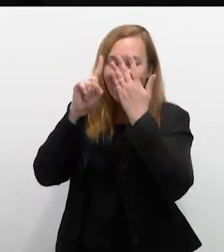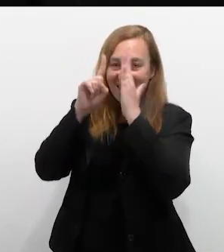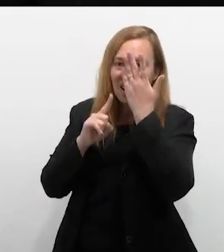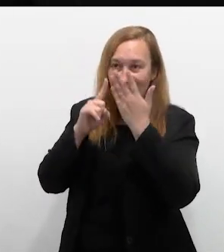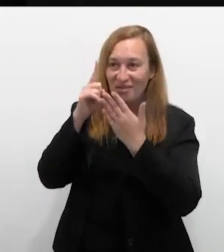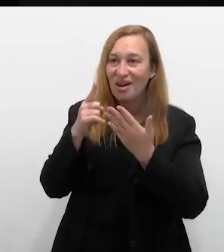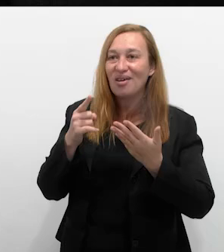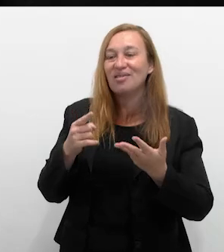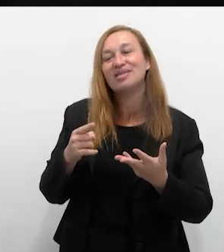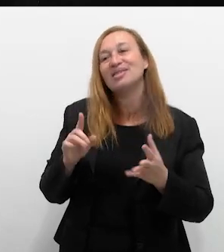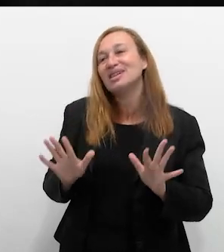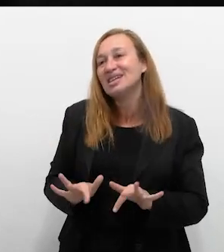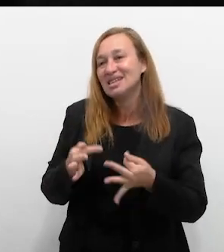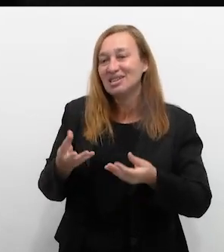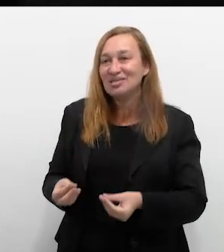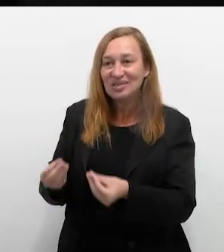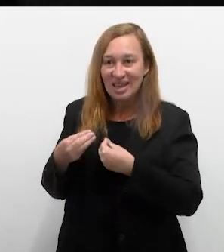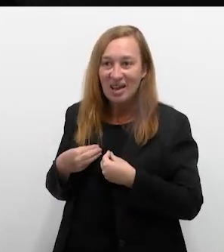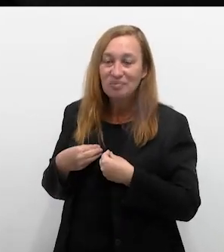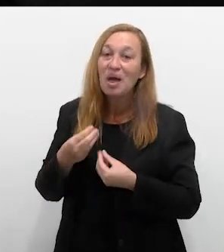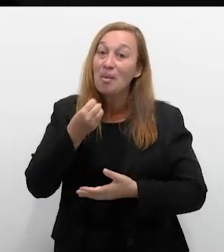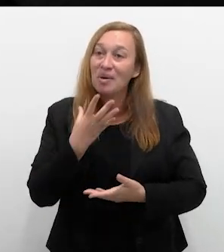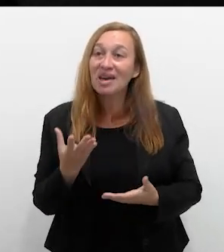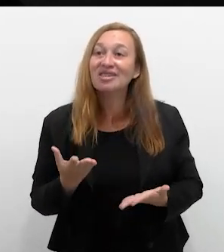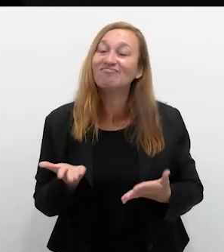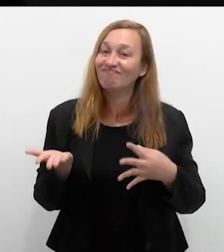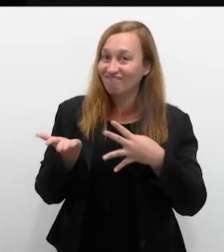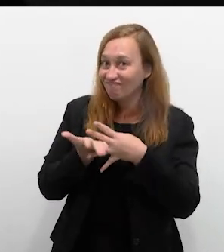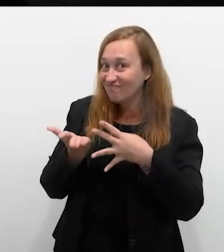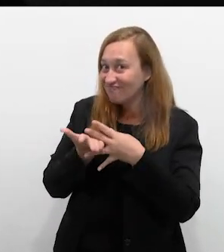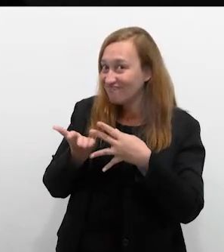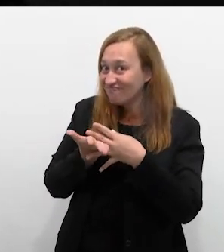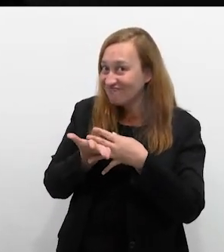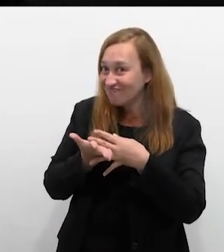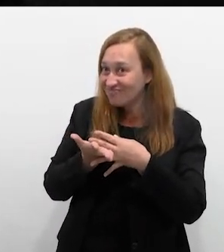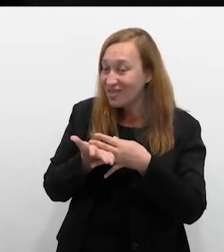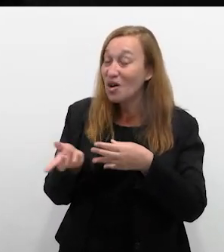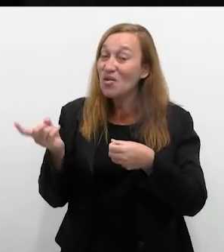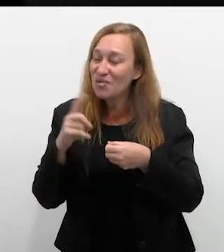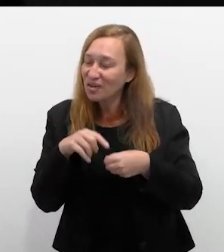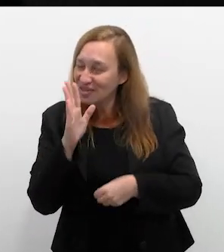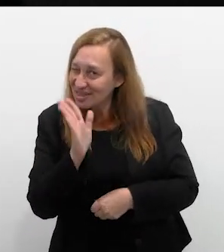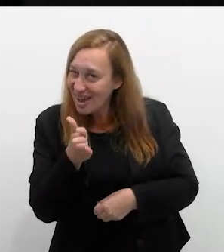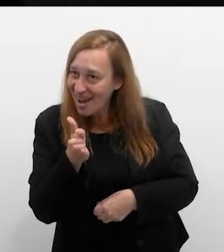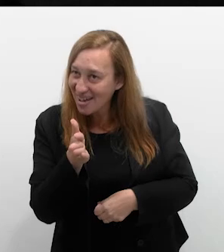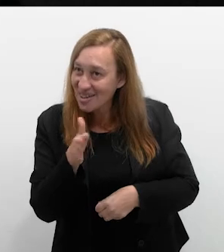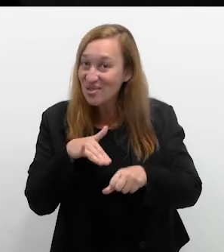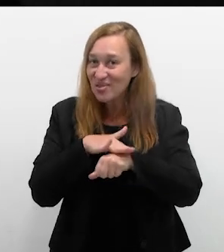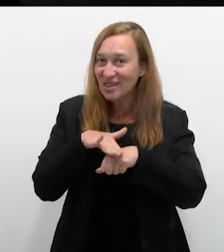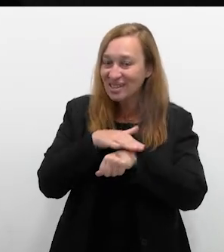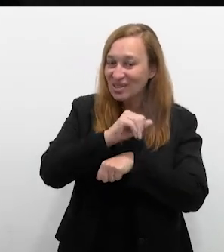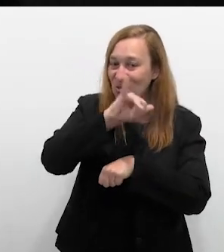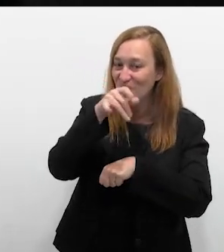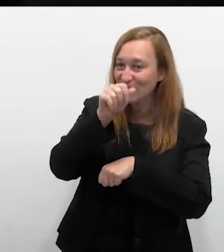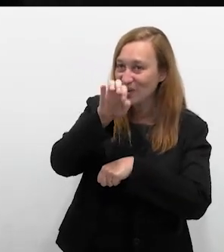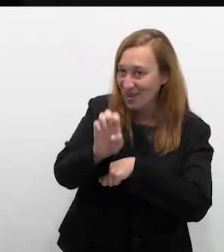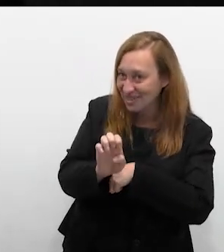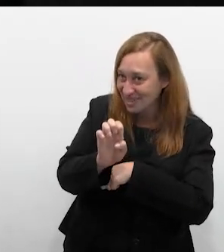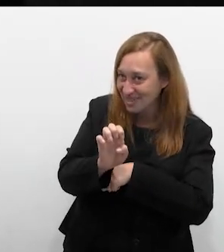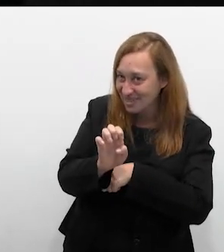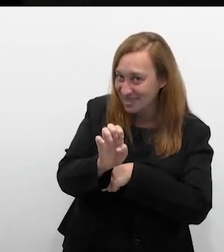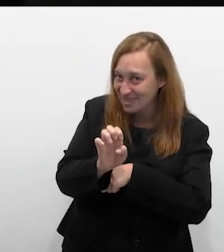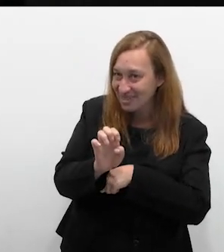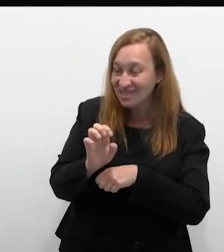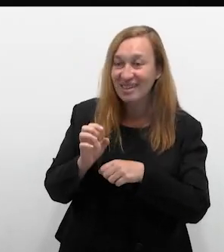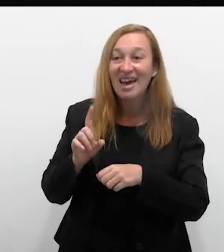os ciclos que o Carnaval É. nos oferece, né? Bem, nós vamos para um breve intervalo e eu volto já já conversando